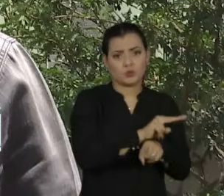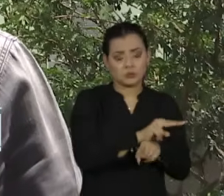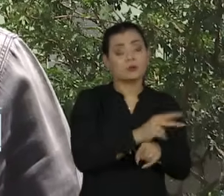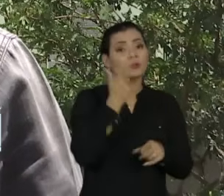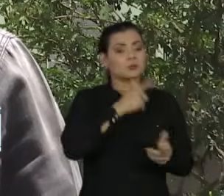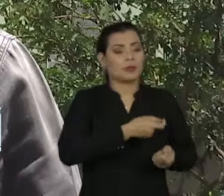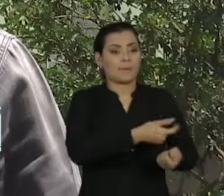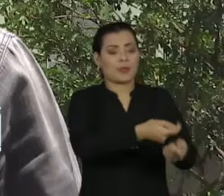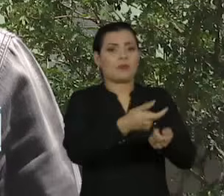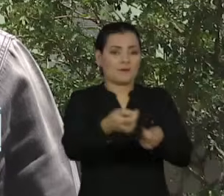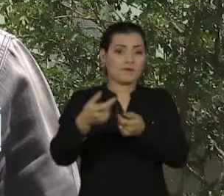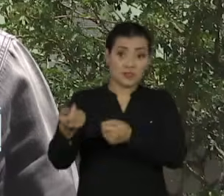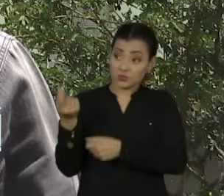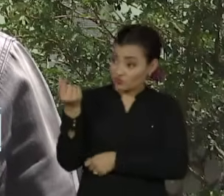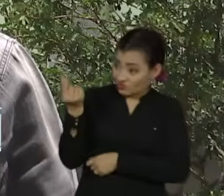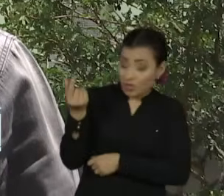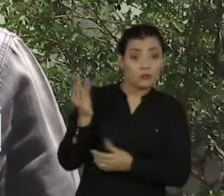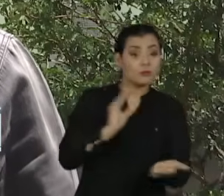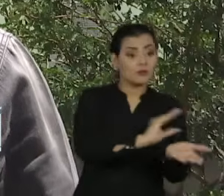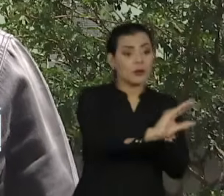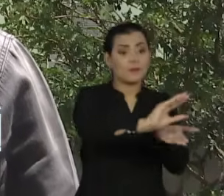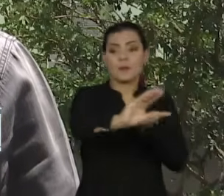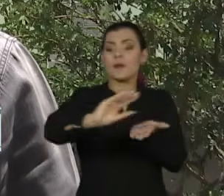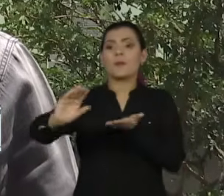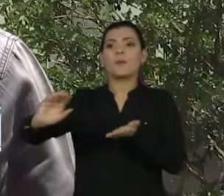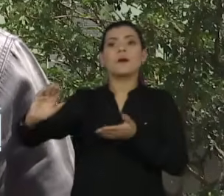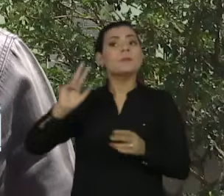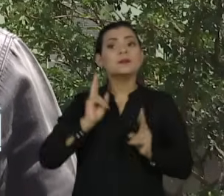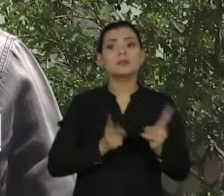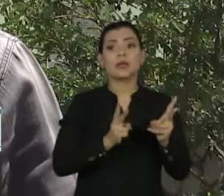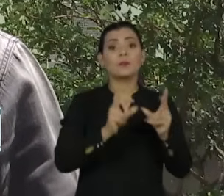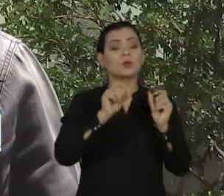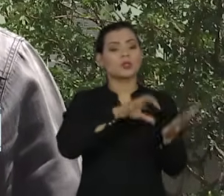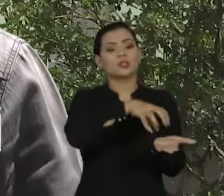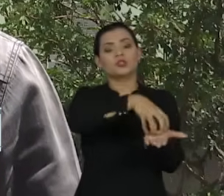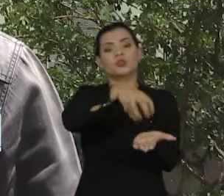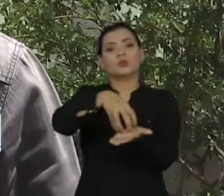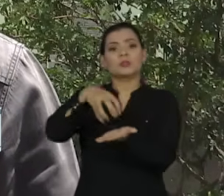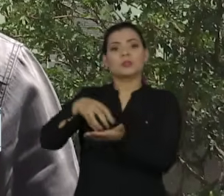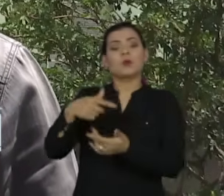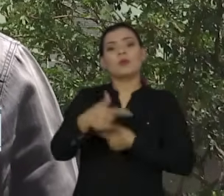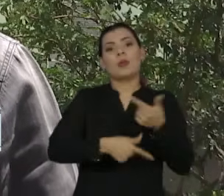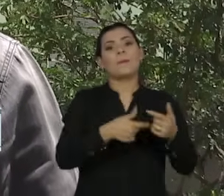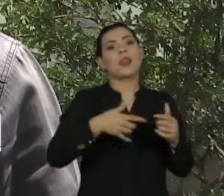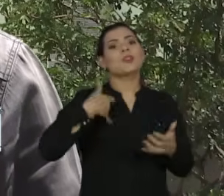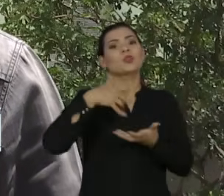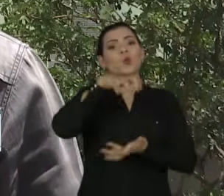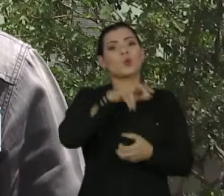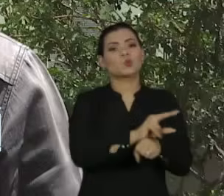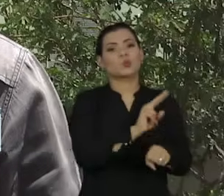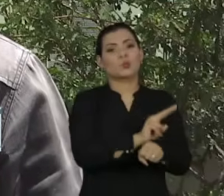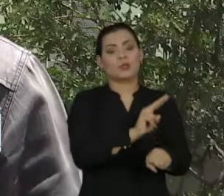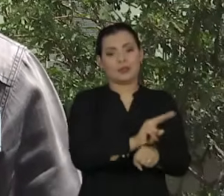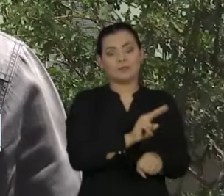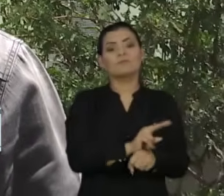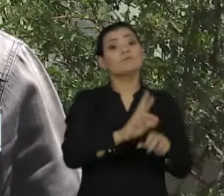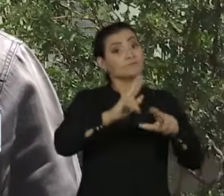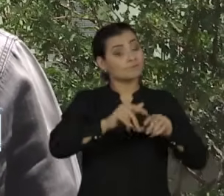beneficiados. Esse dinheiro será destinado diretamente às instituições que deverão prestar contas sobre os